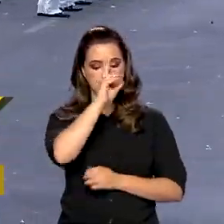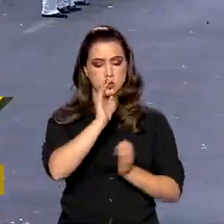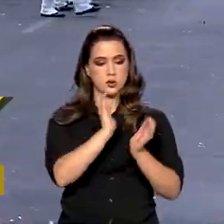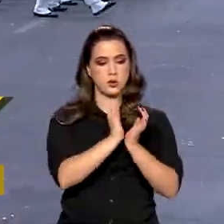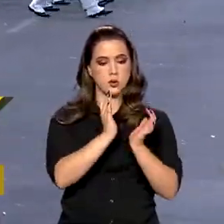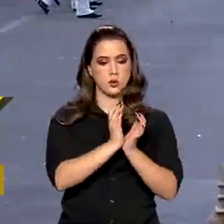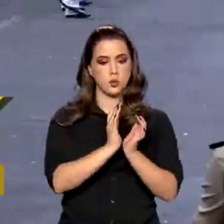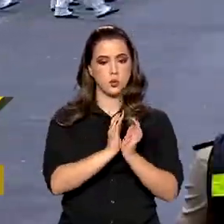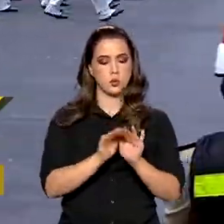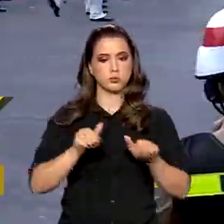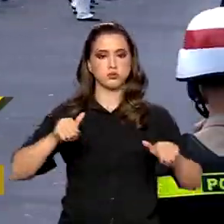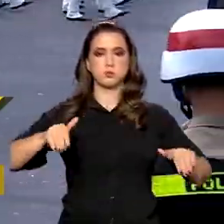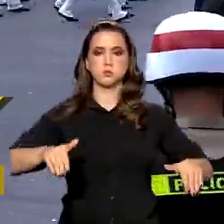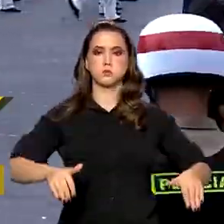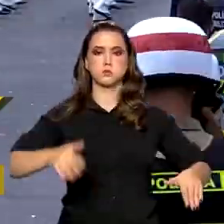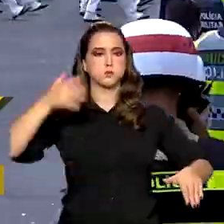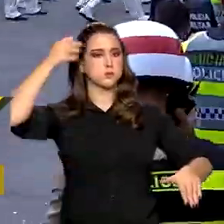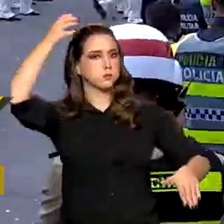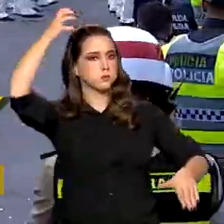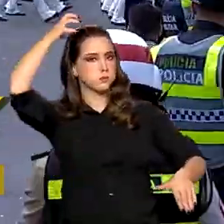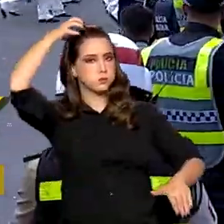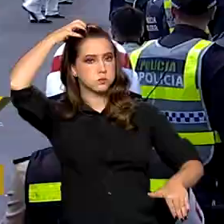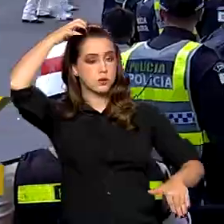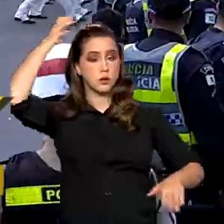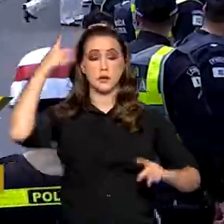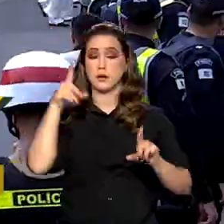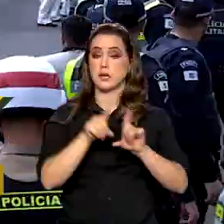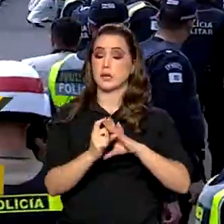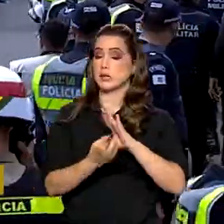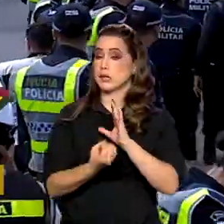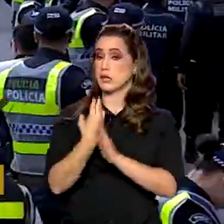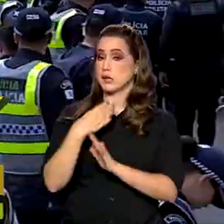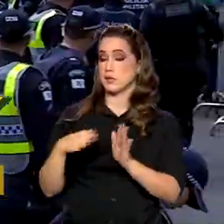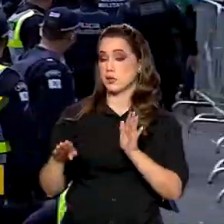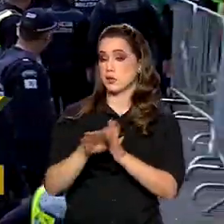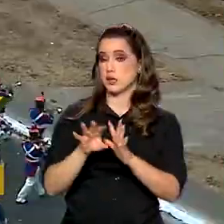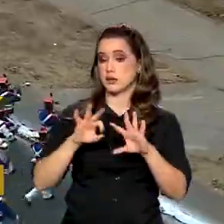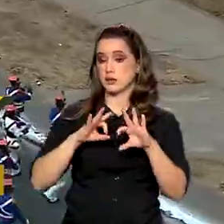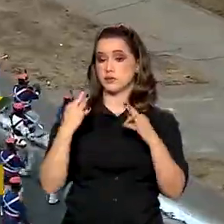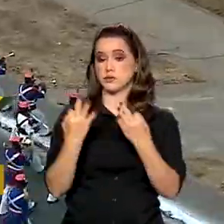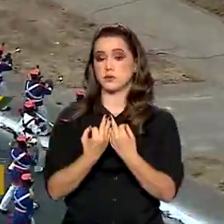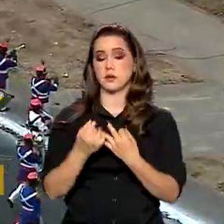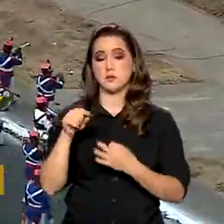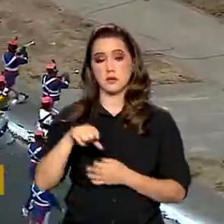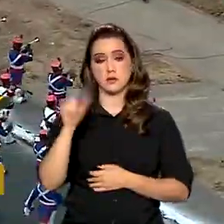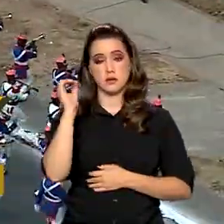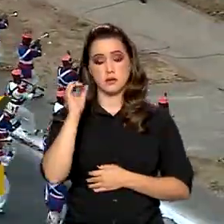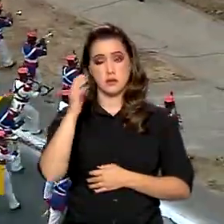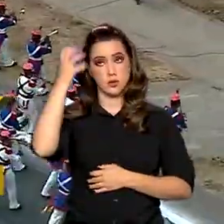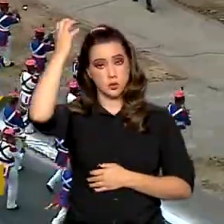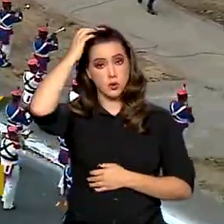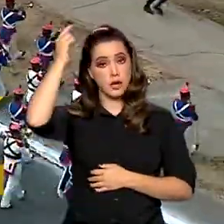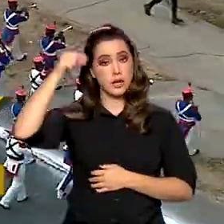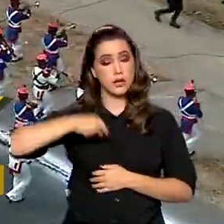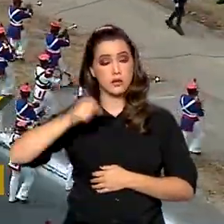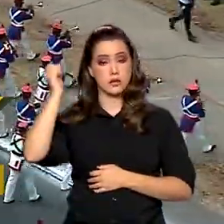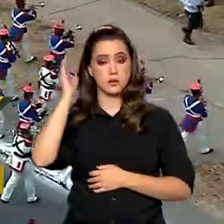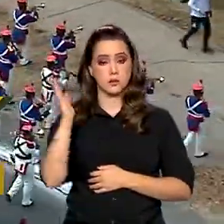do Imperador, também foi criado por ocasião também da chegada da família real aqui, então ela já está fazendo ali o